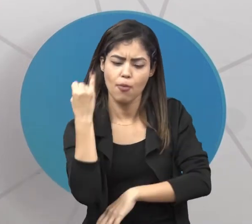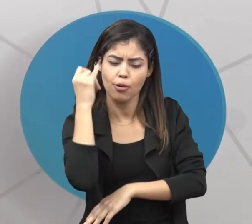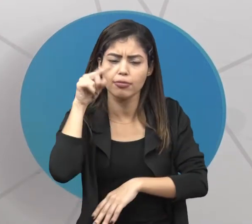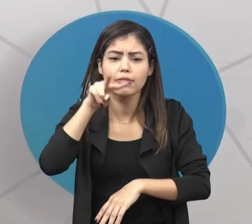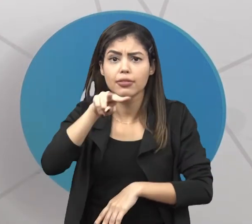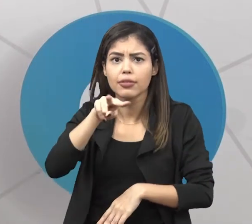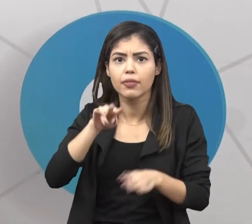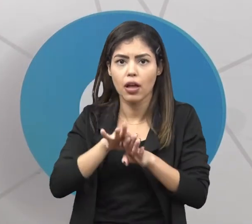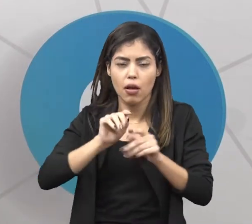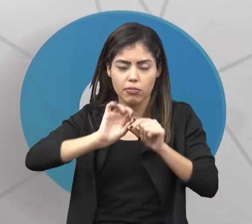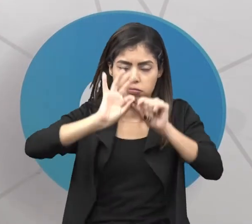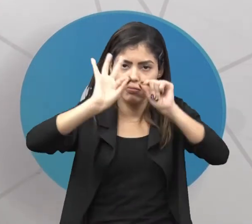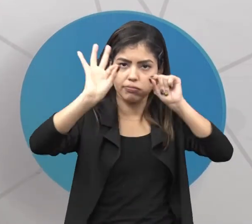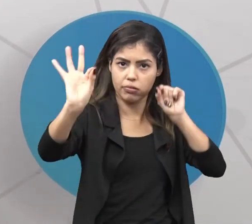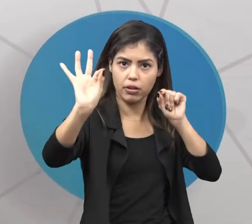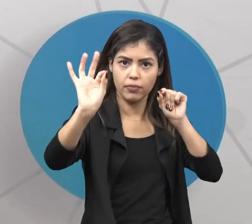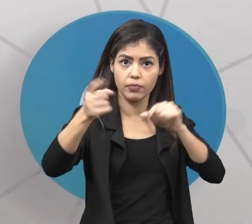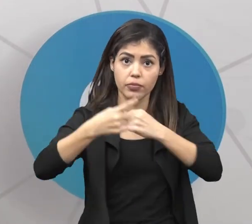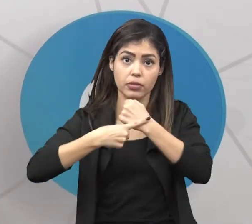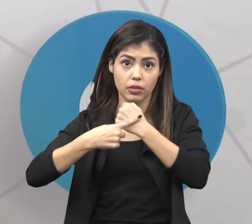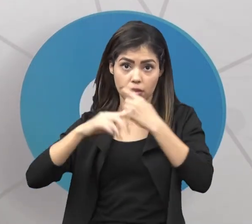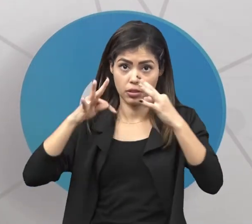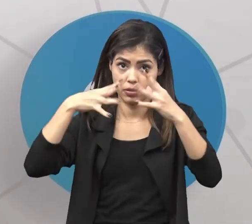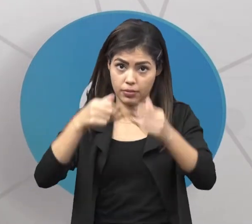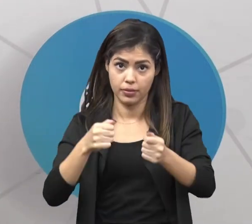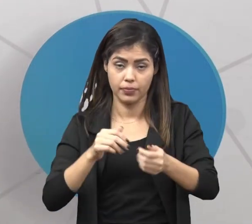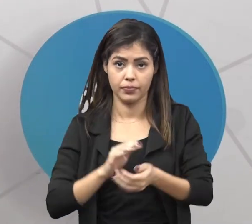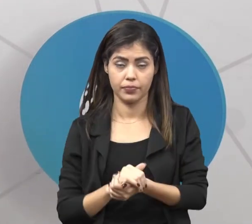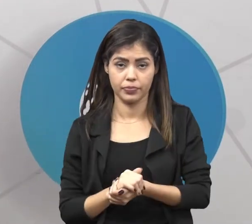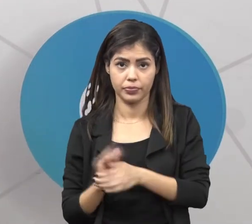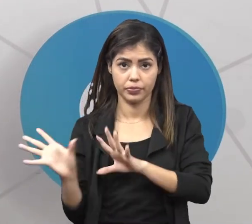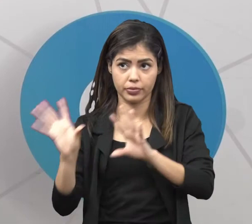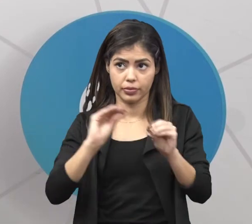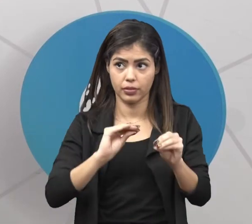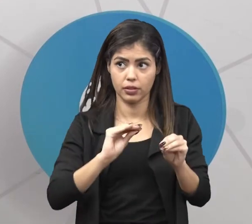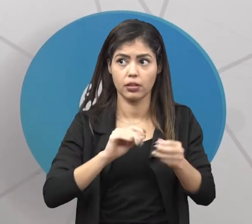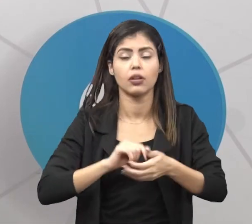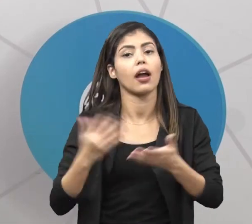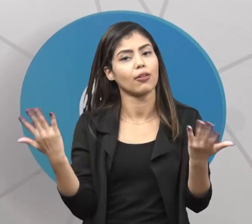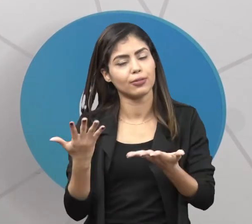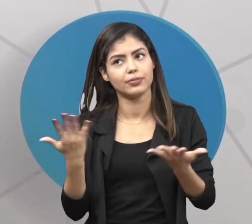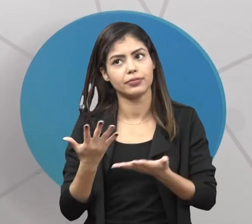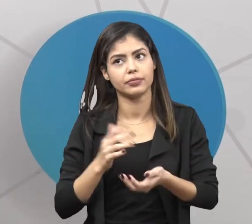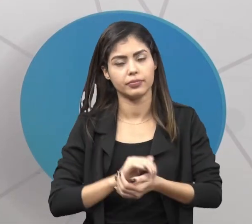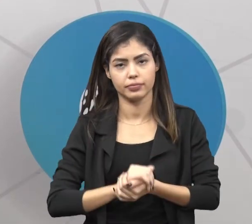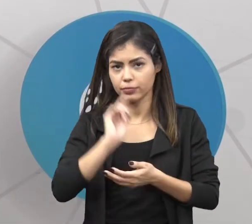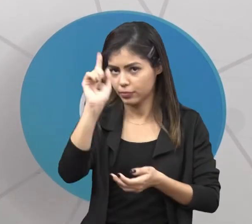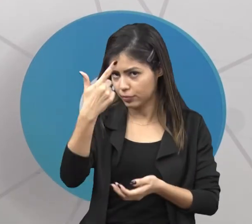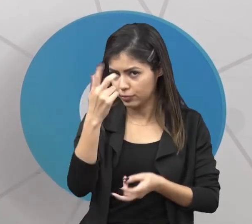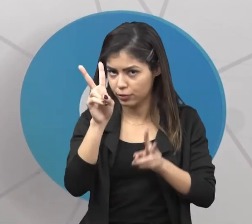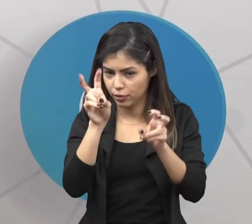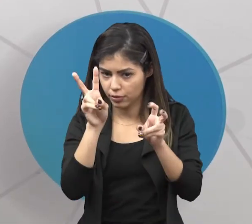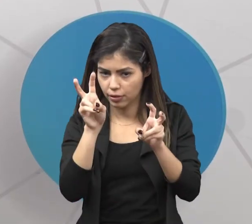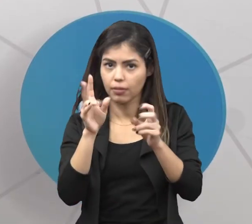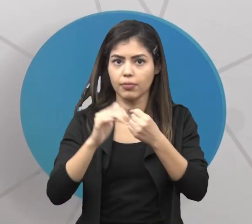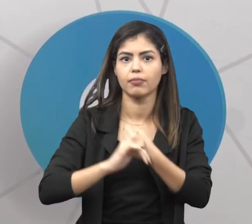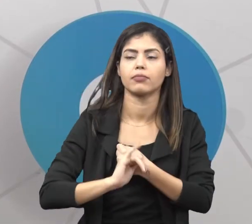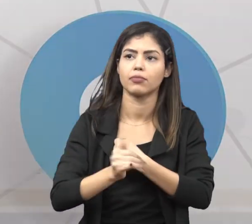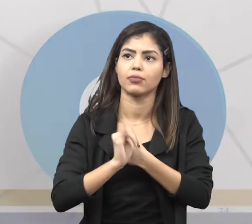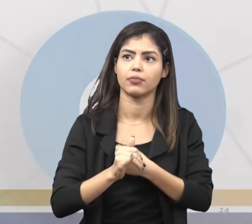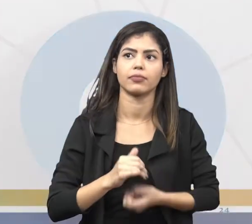interessante. Como ela é muito longa, nós não teremos tempo de lê-la toda. Nós iremos passar agora para outro tipo de crônica.